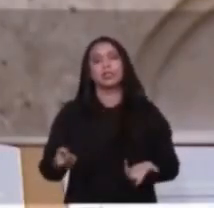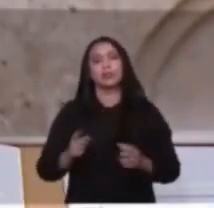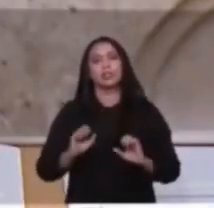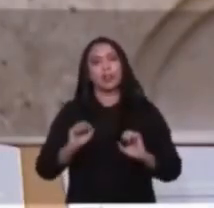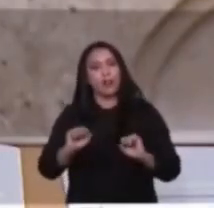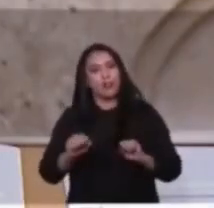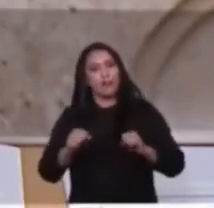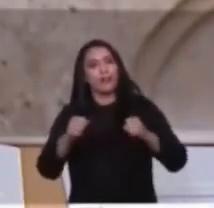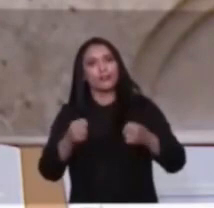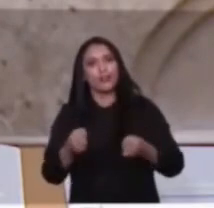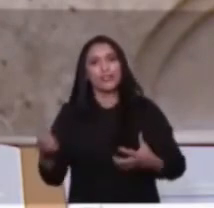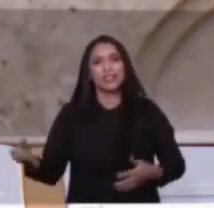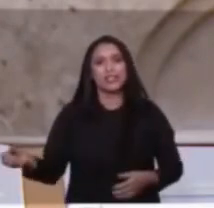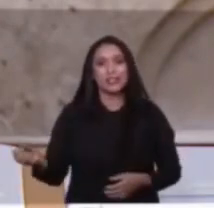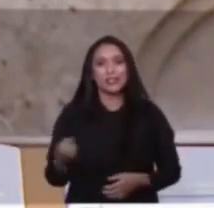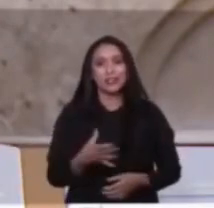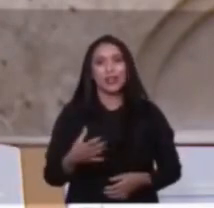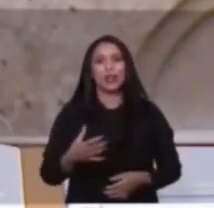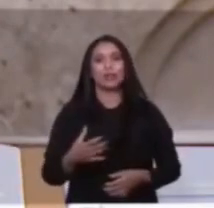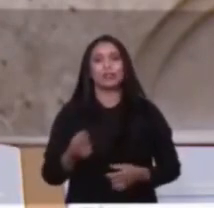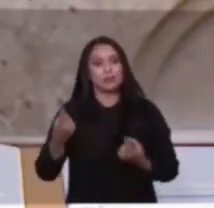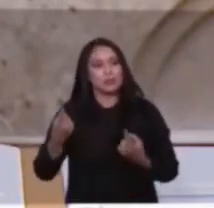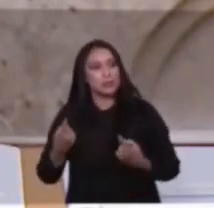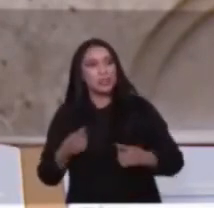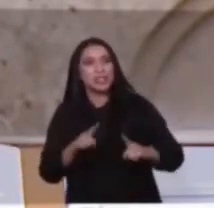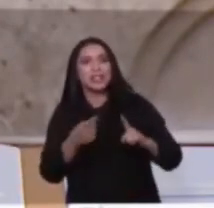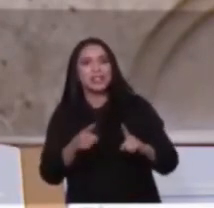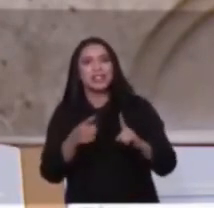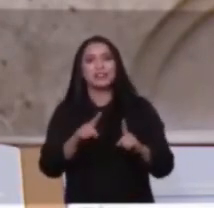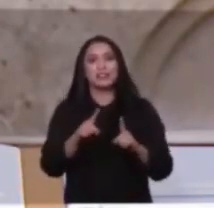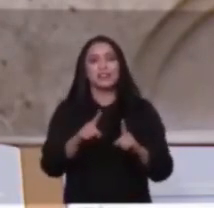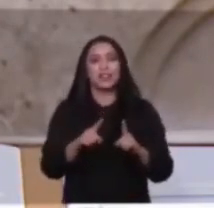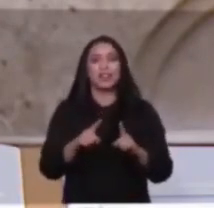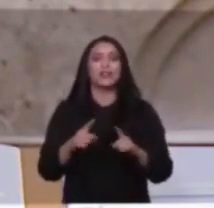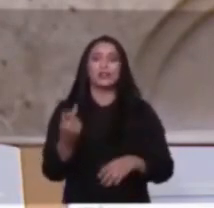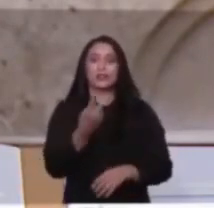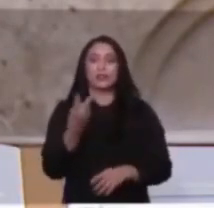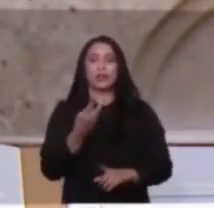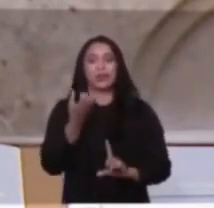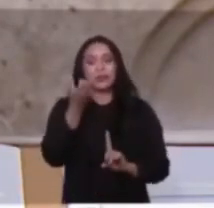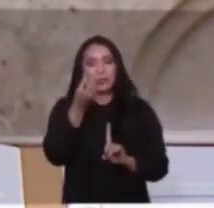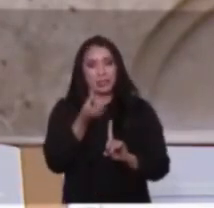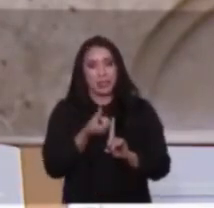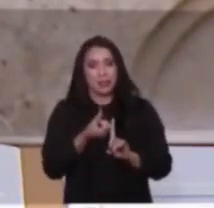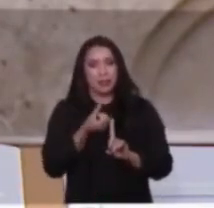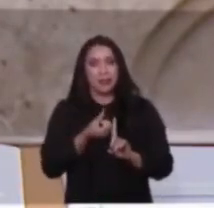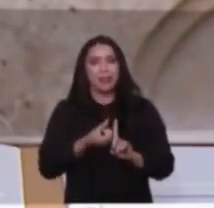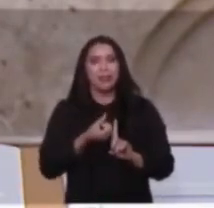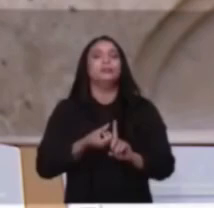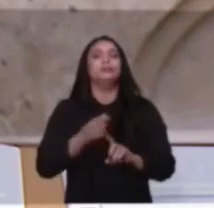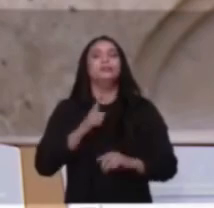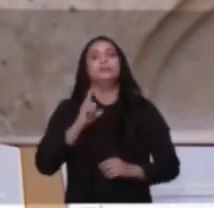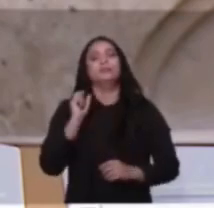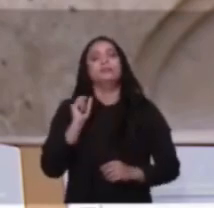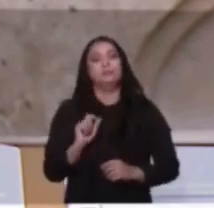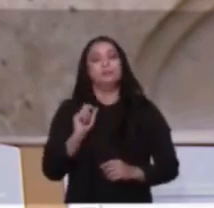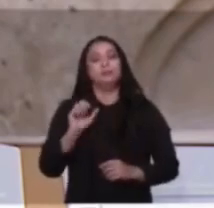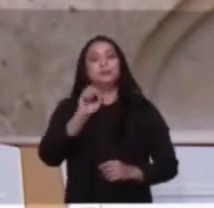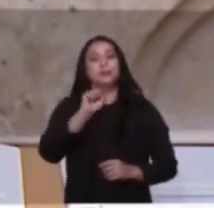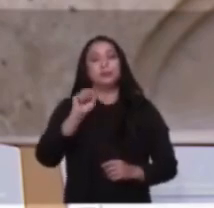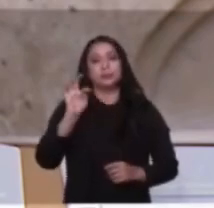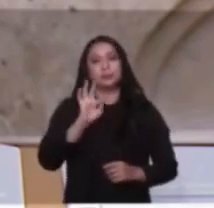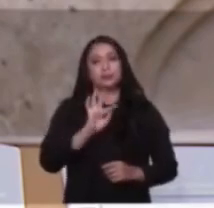as forças para enfrentarmos os desafios desse segundo semestre em que o Supremo Tribunal